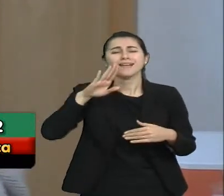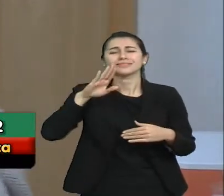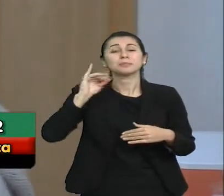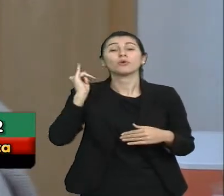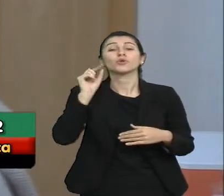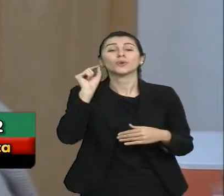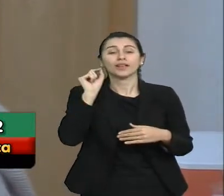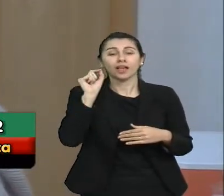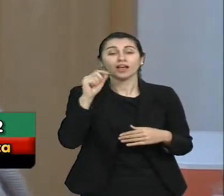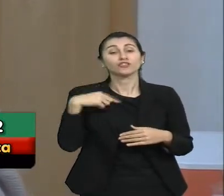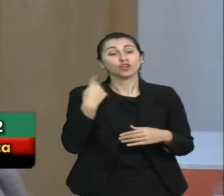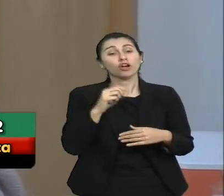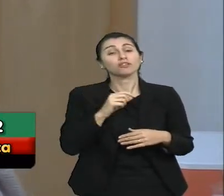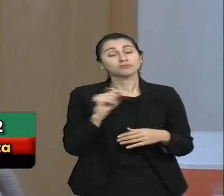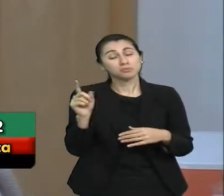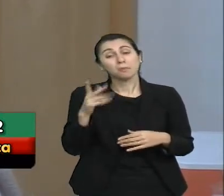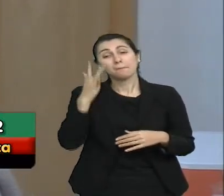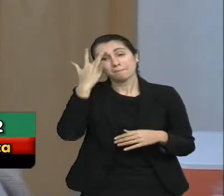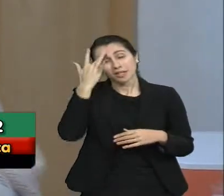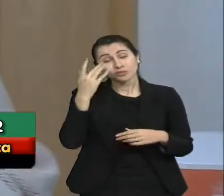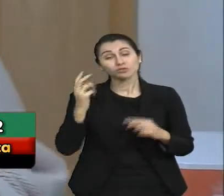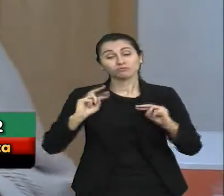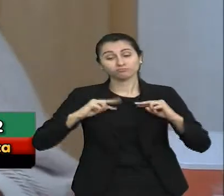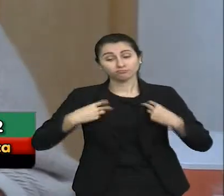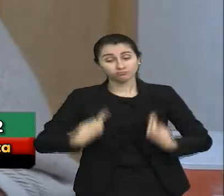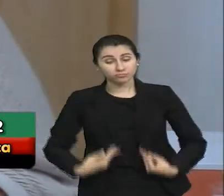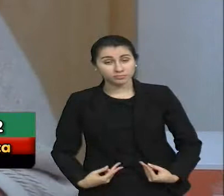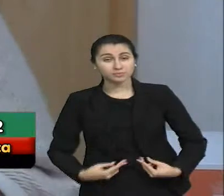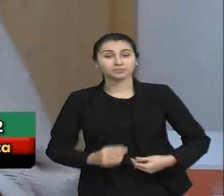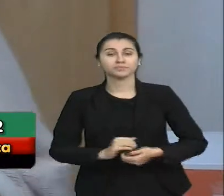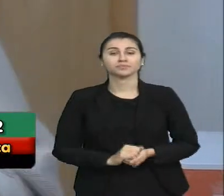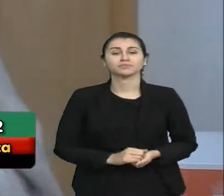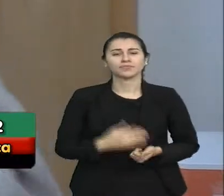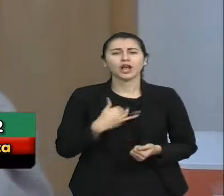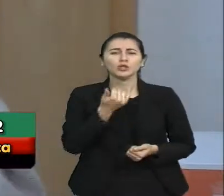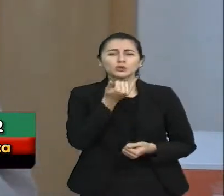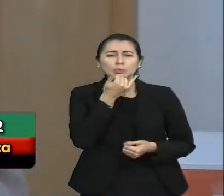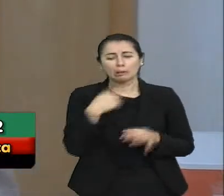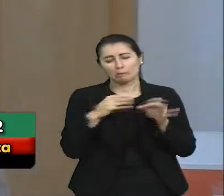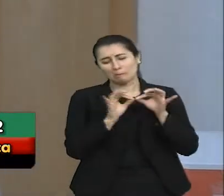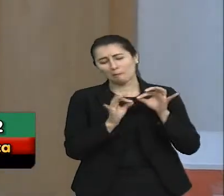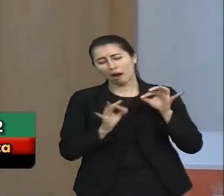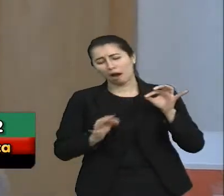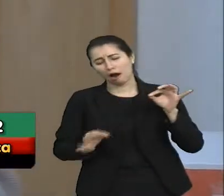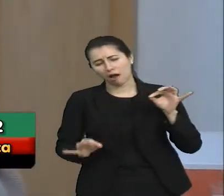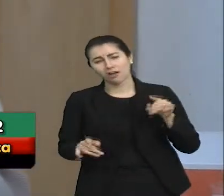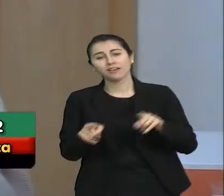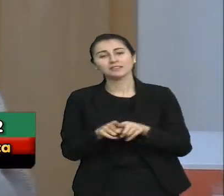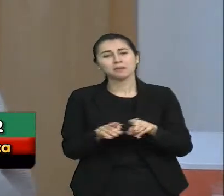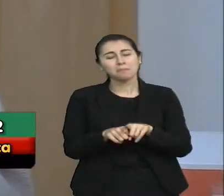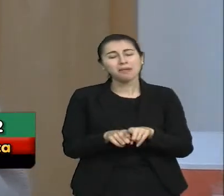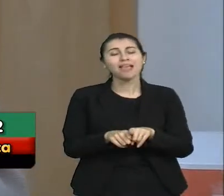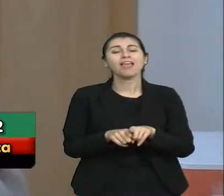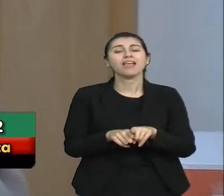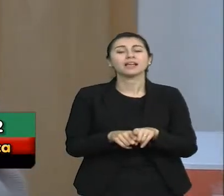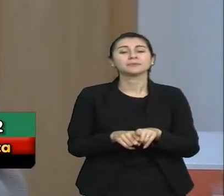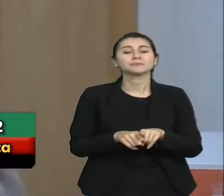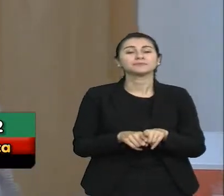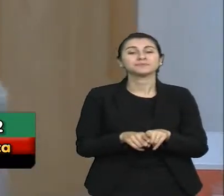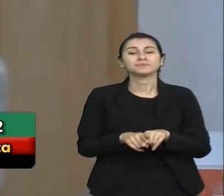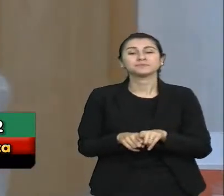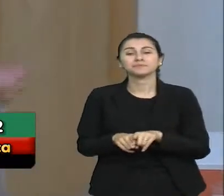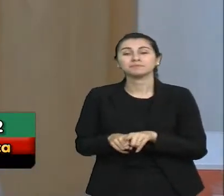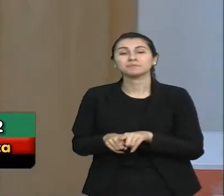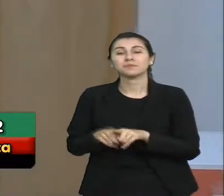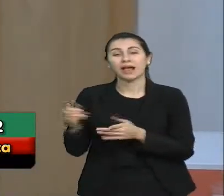aprender a andar de mãos dadas. Eu peço perdão por esticar a minha fala, mas já dou a satisfação também, conforme a orientação da